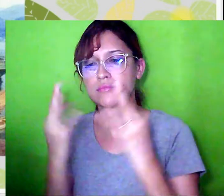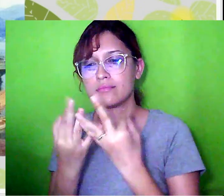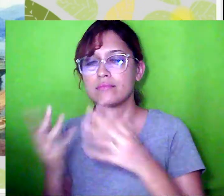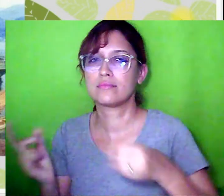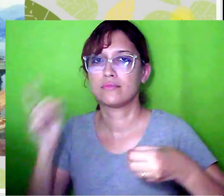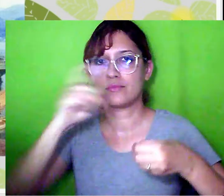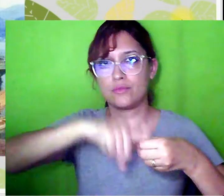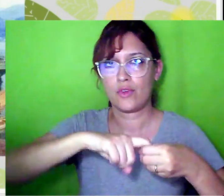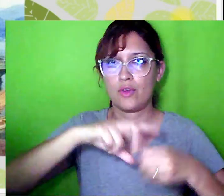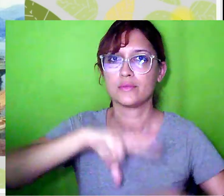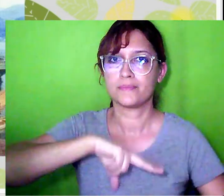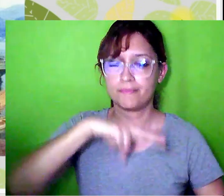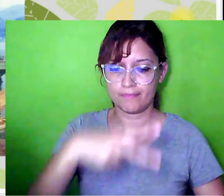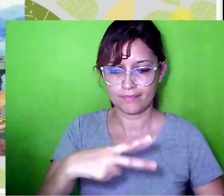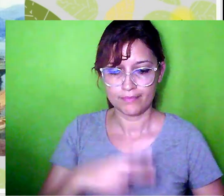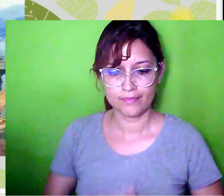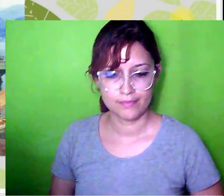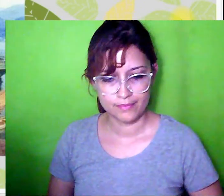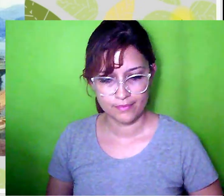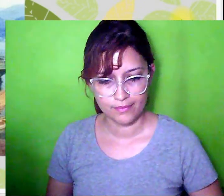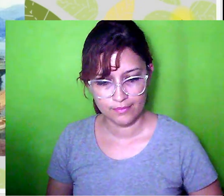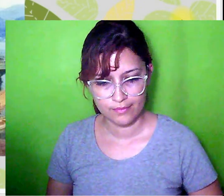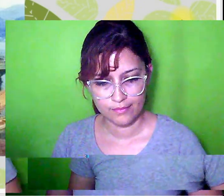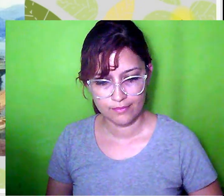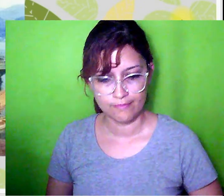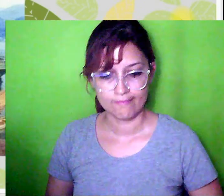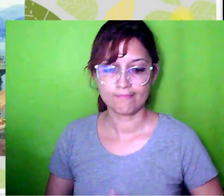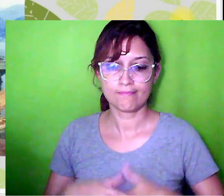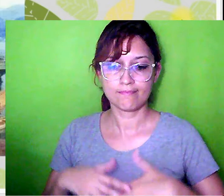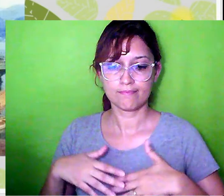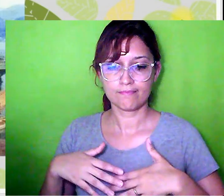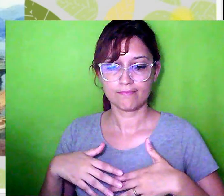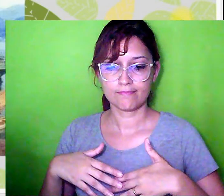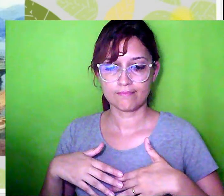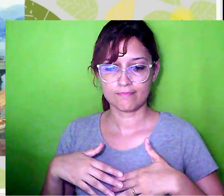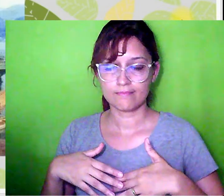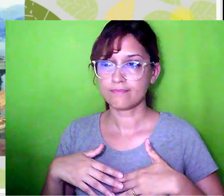Então eles insistiam para que a família real voltasse a Portugal.